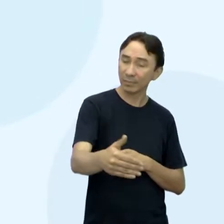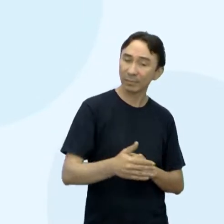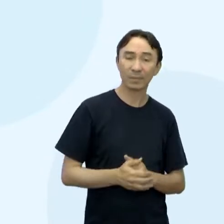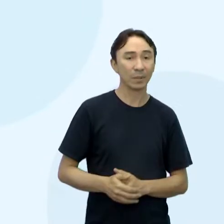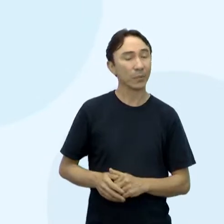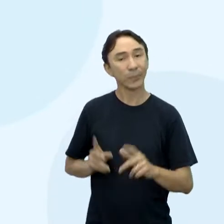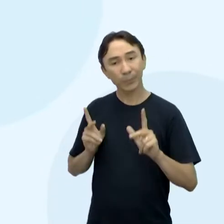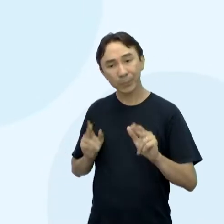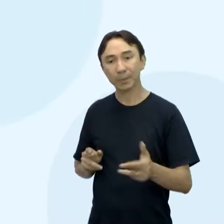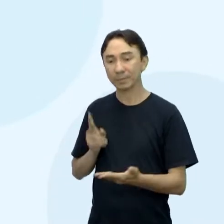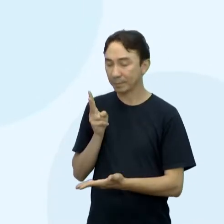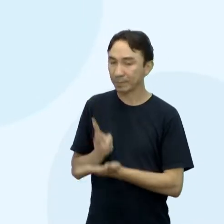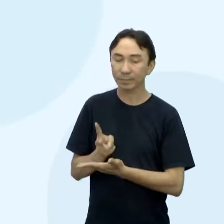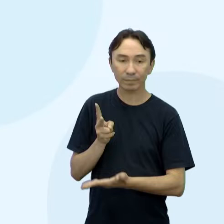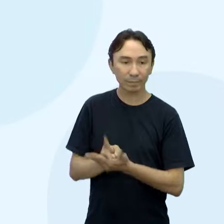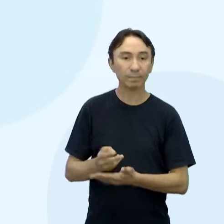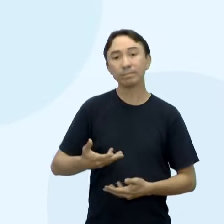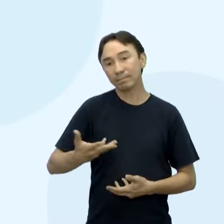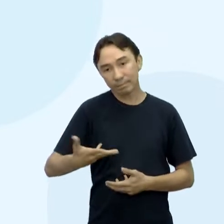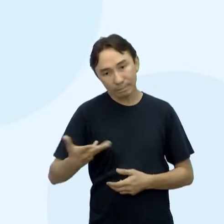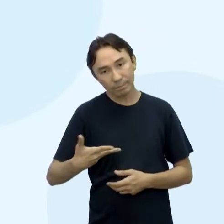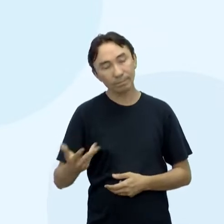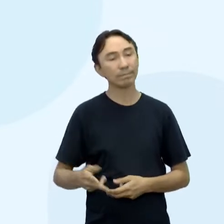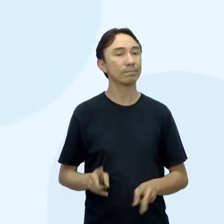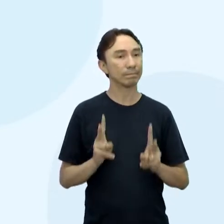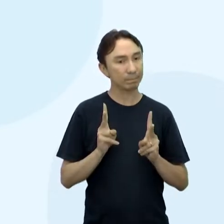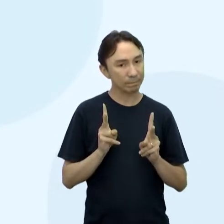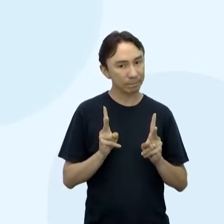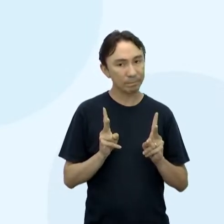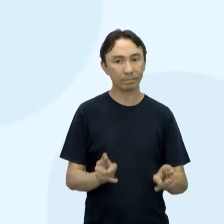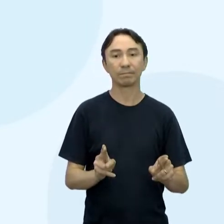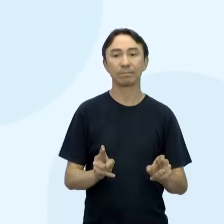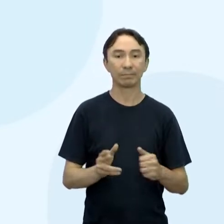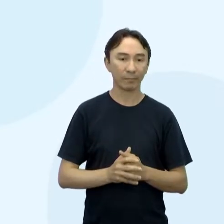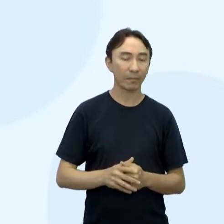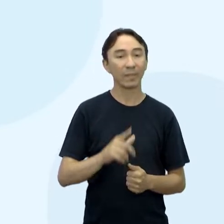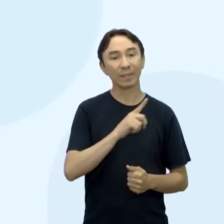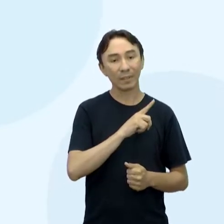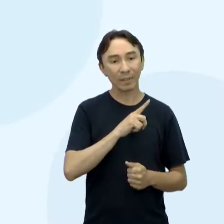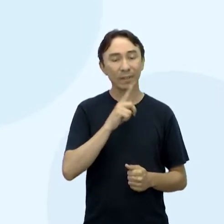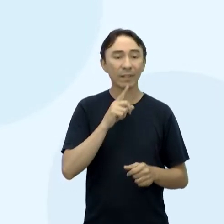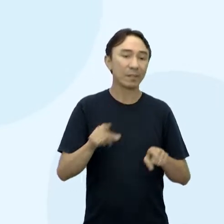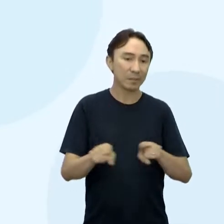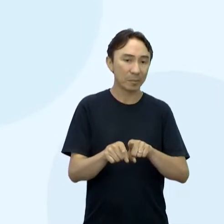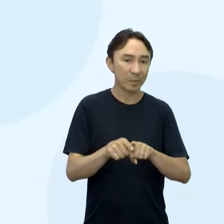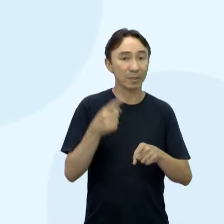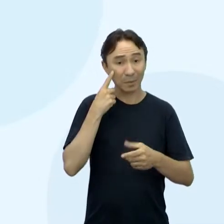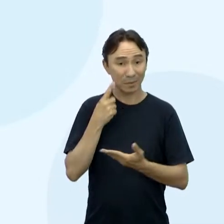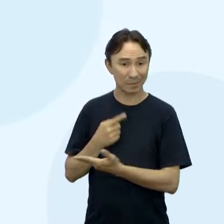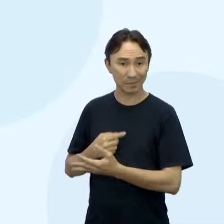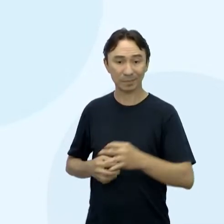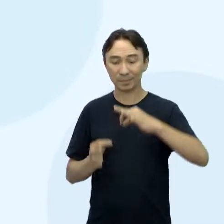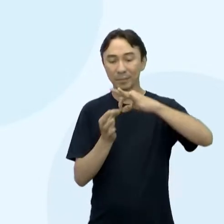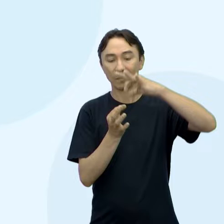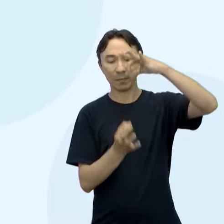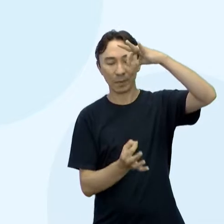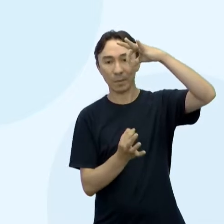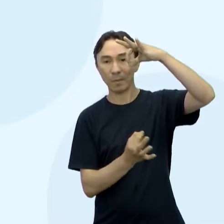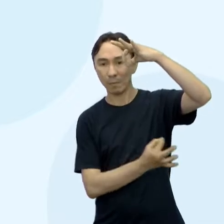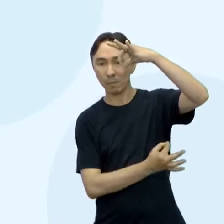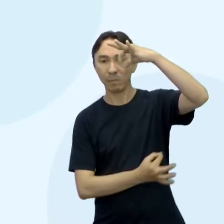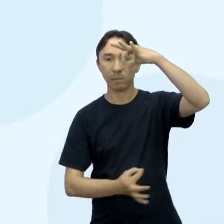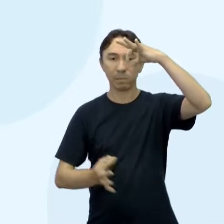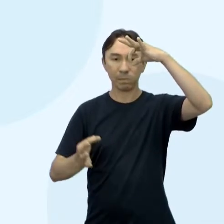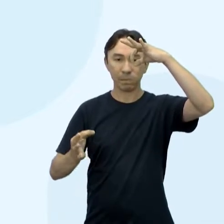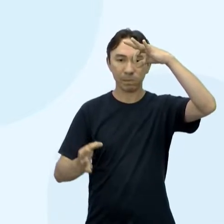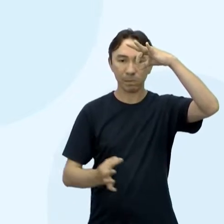mesma velocidade. E aqui está mostrando, olha, Gibalina, que legal, um pêndulo. Tá vendo aqui? Um pêndulo. E aqui nesse